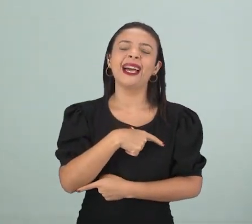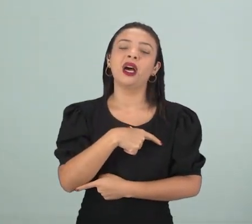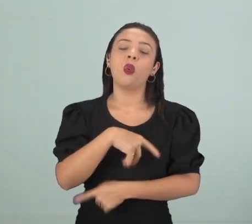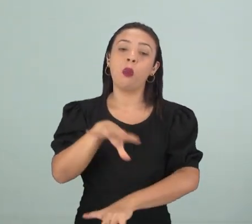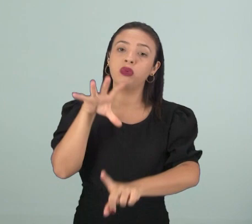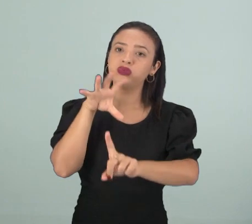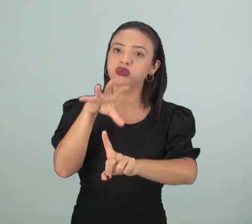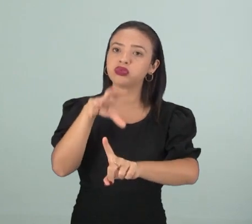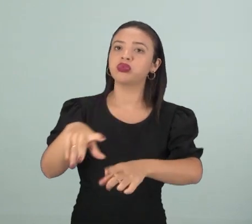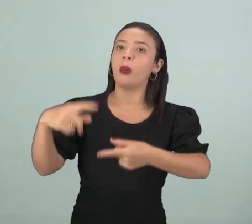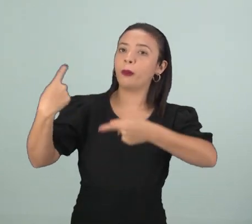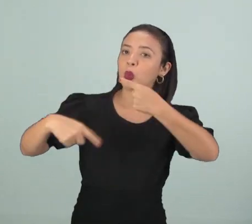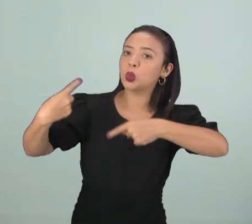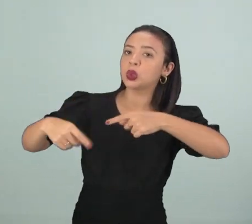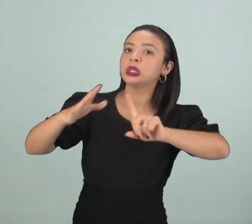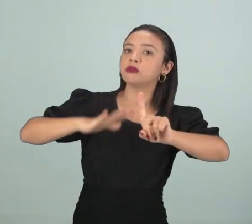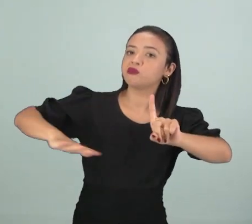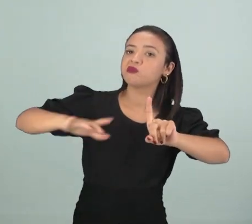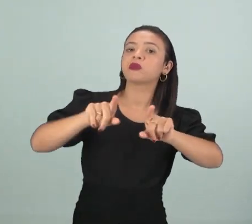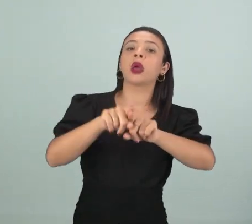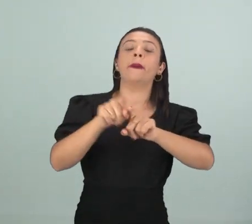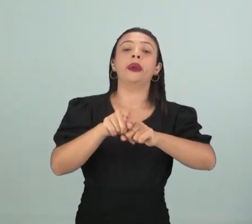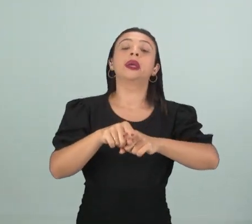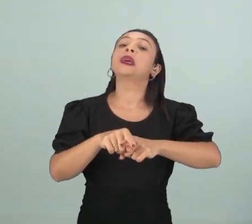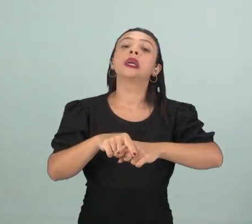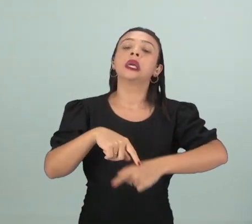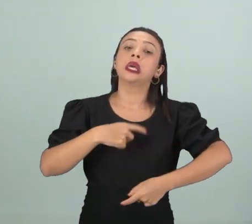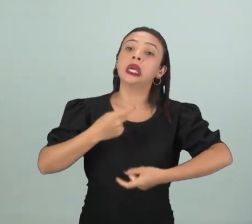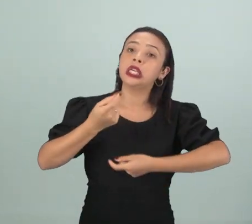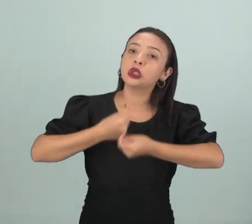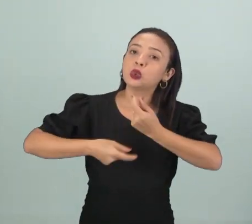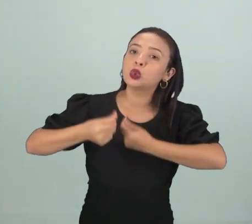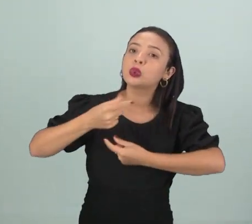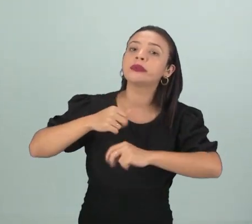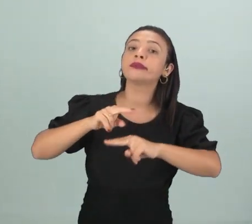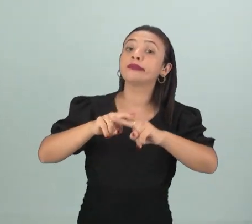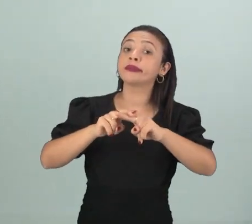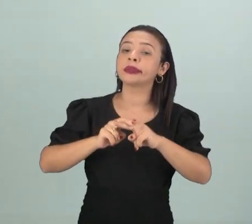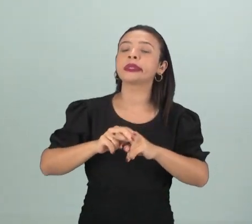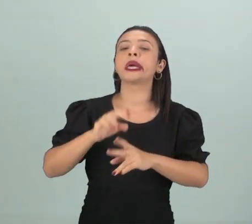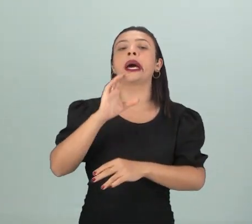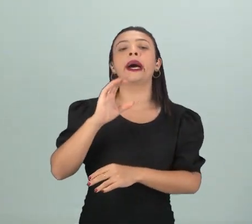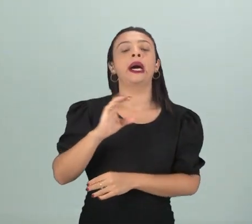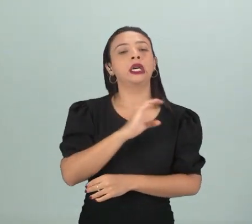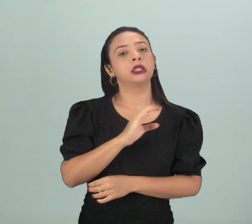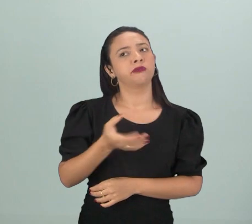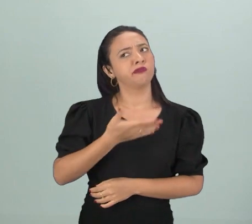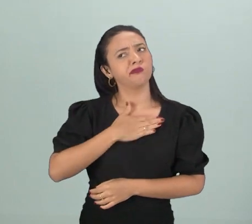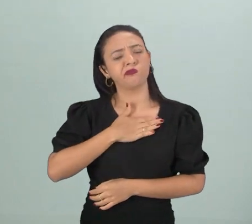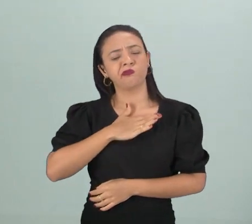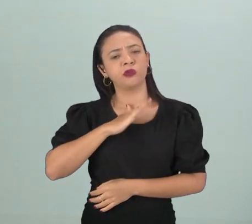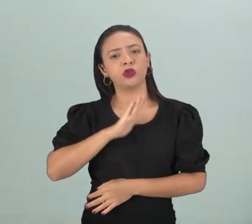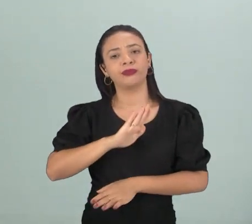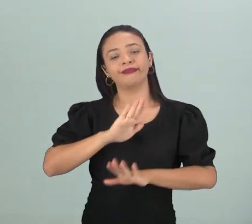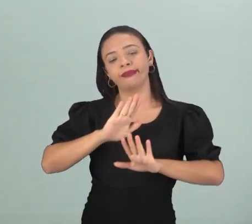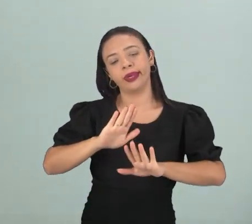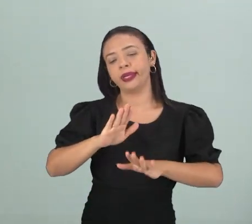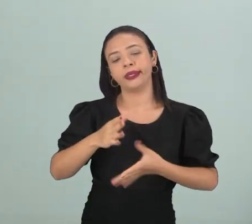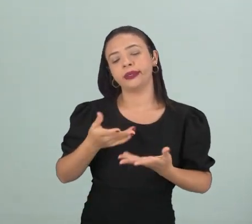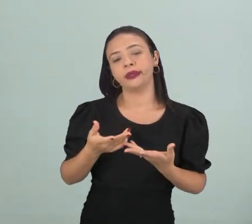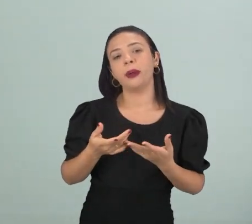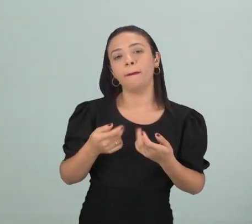influência política, social e até econômica muito grande. Então a igreja resistiu um pouco a essa centralização, mas não teve para